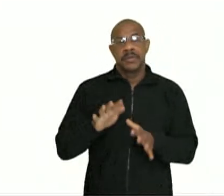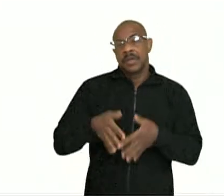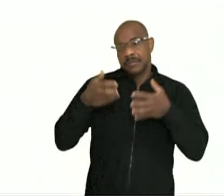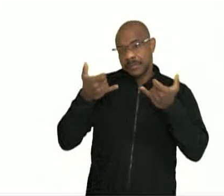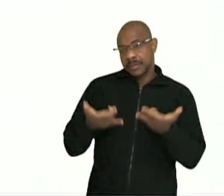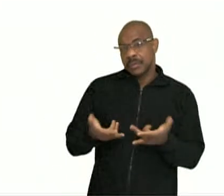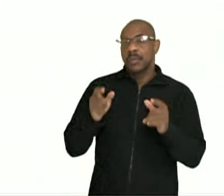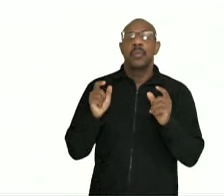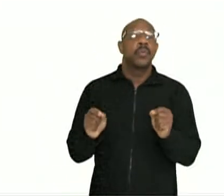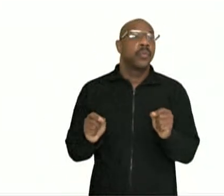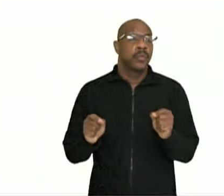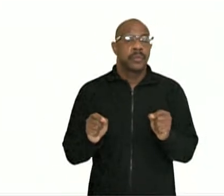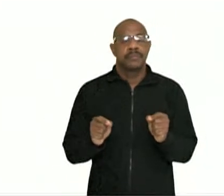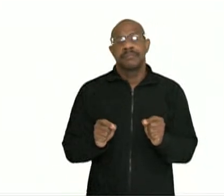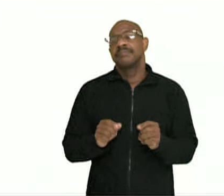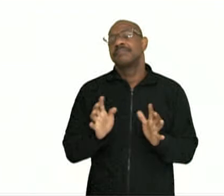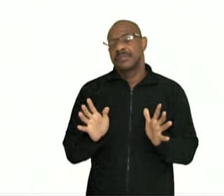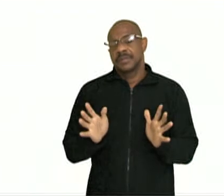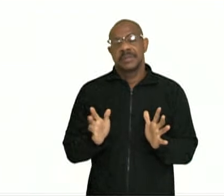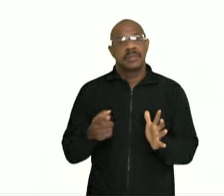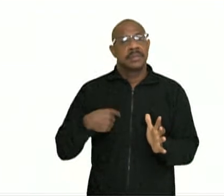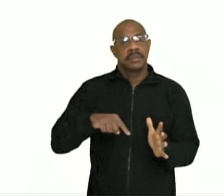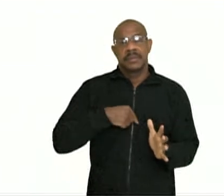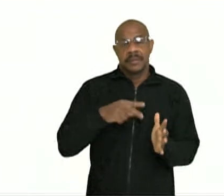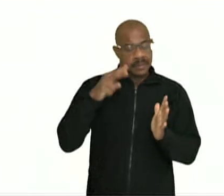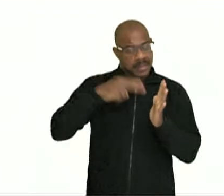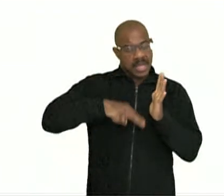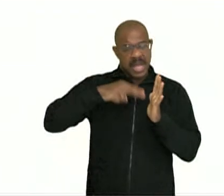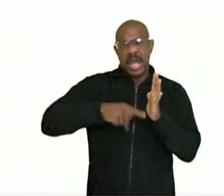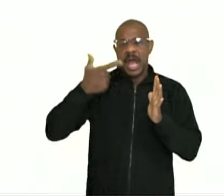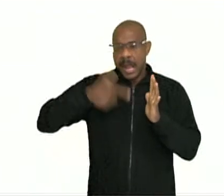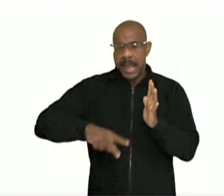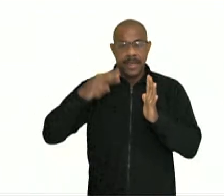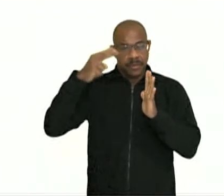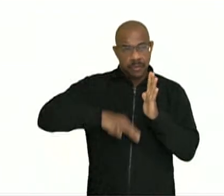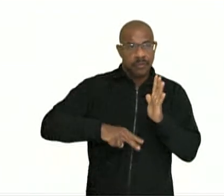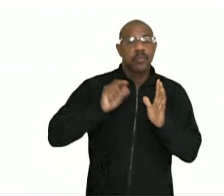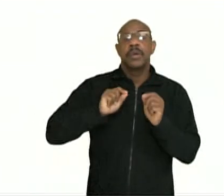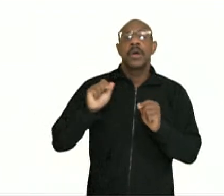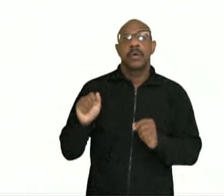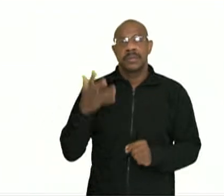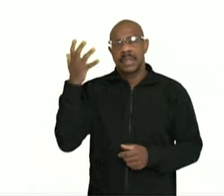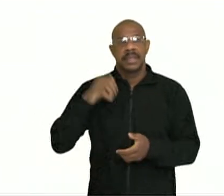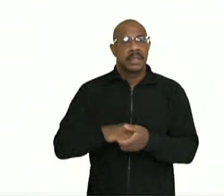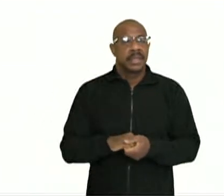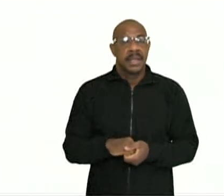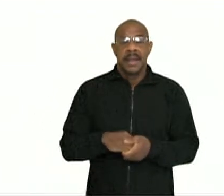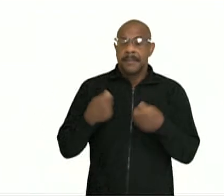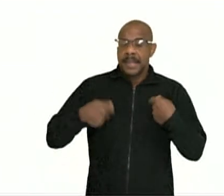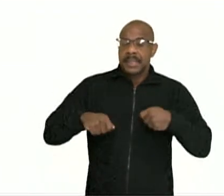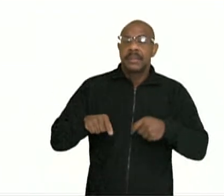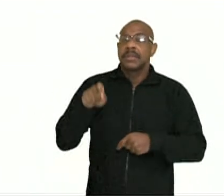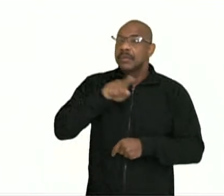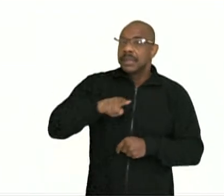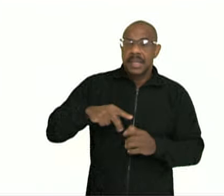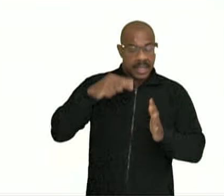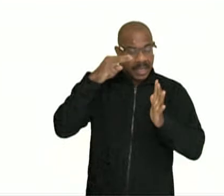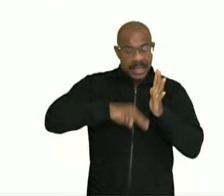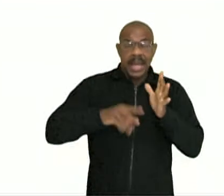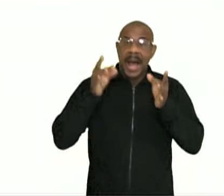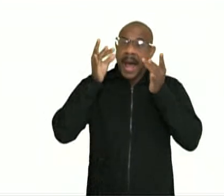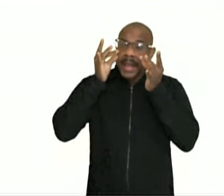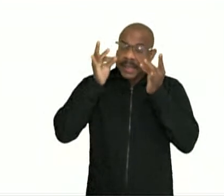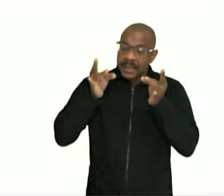expliquei várias vezes que quando a gente pede releia, o que acontece? É preciso que você leia com